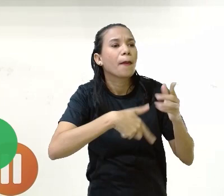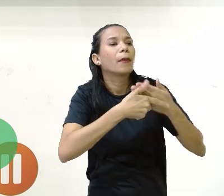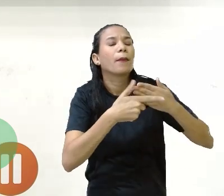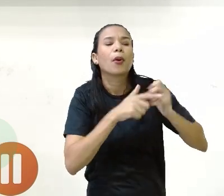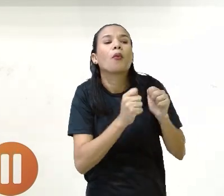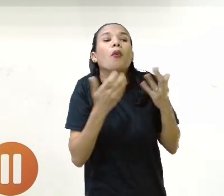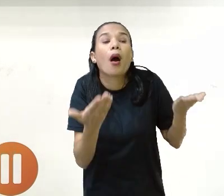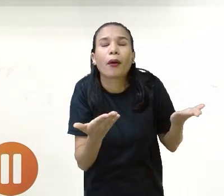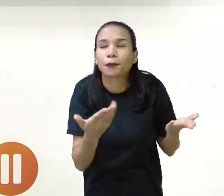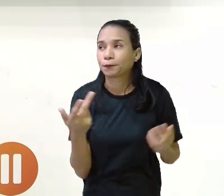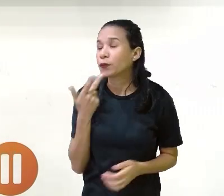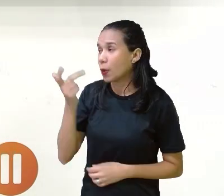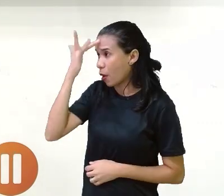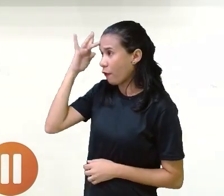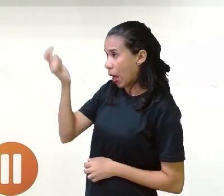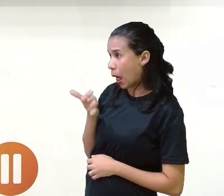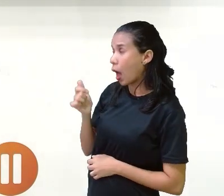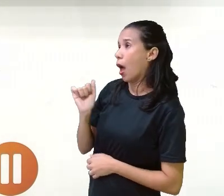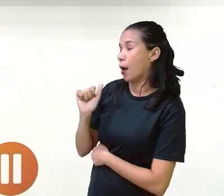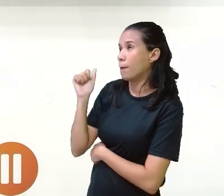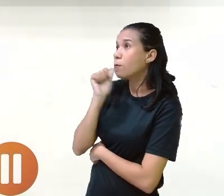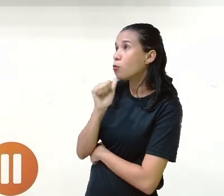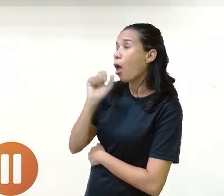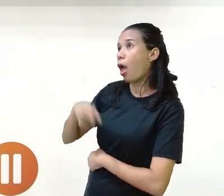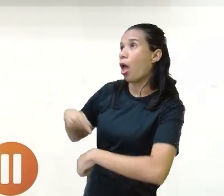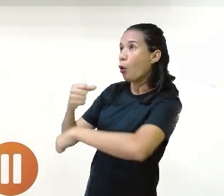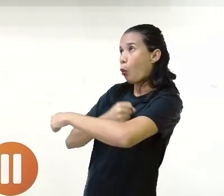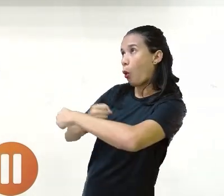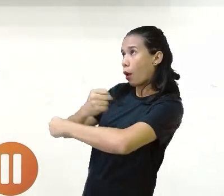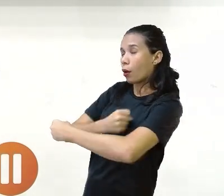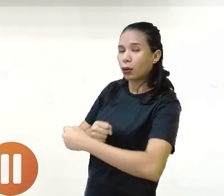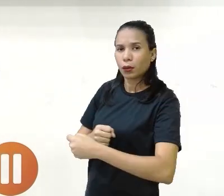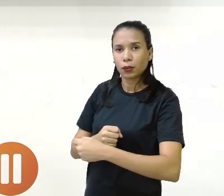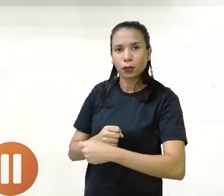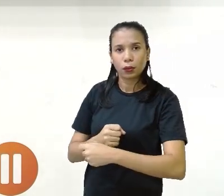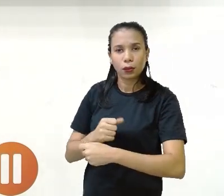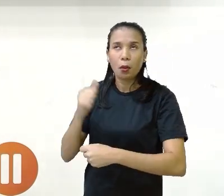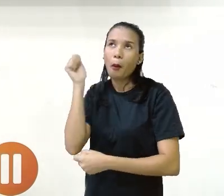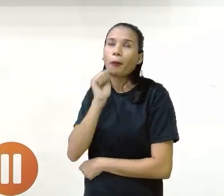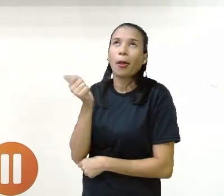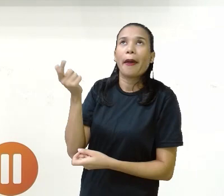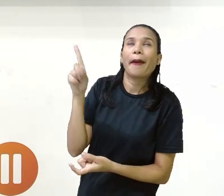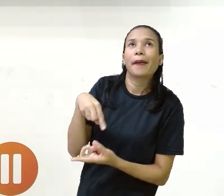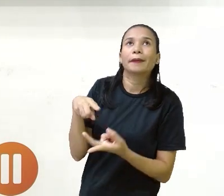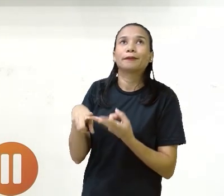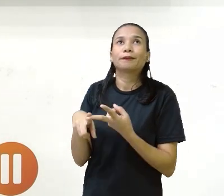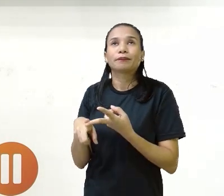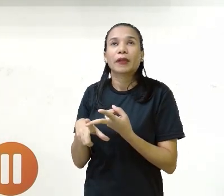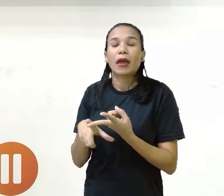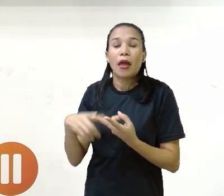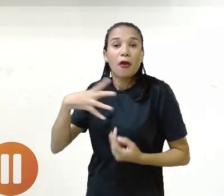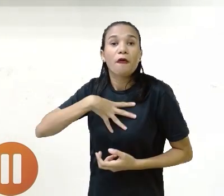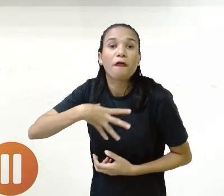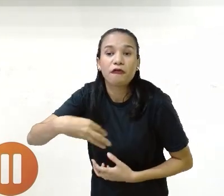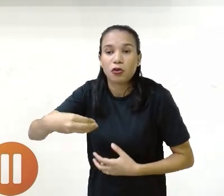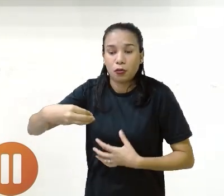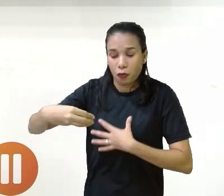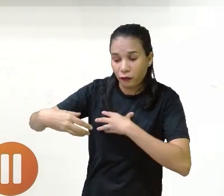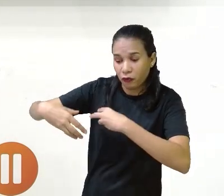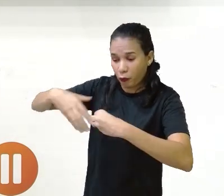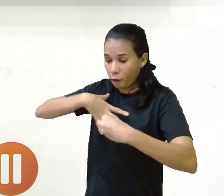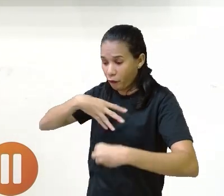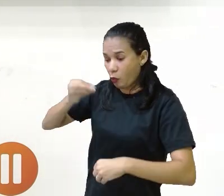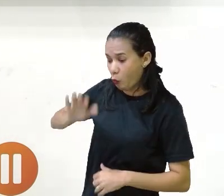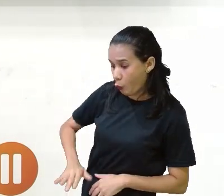assim, professora, o papel da mulher é cozinhar. O papel da mulher é criar os